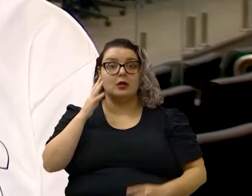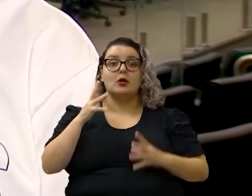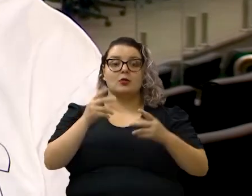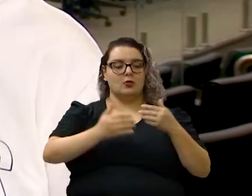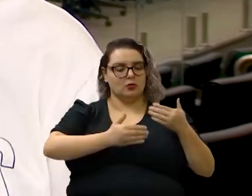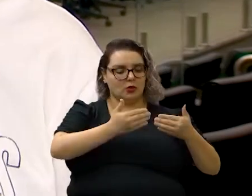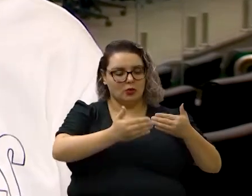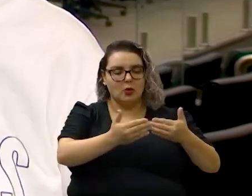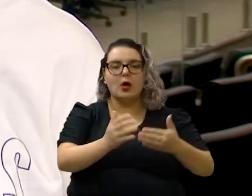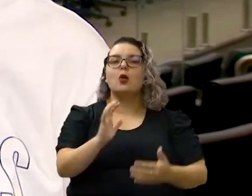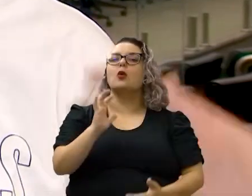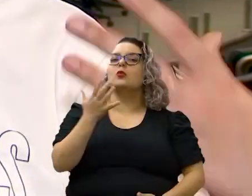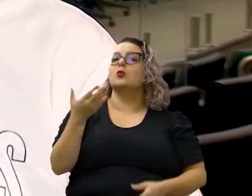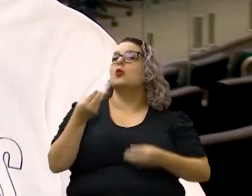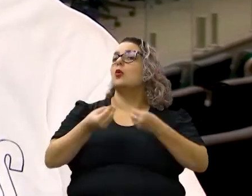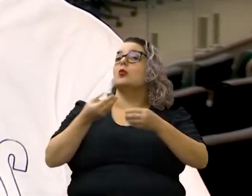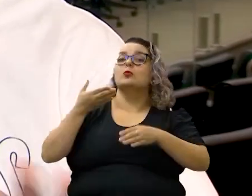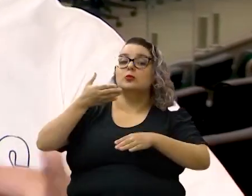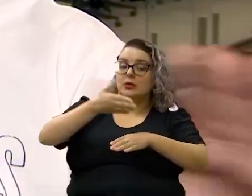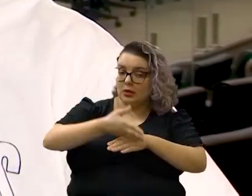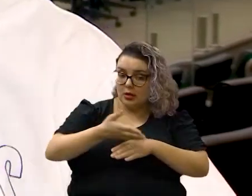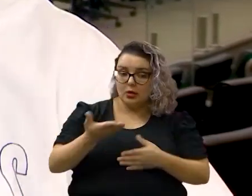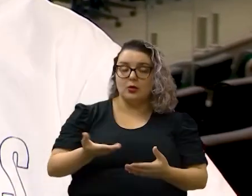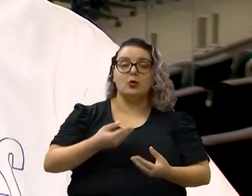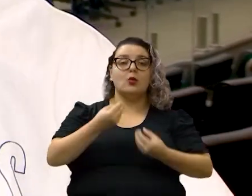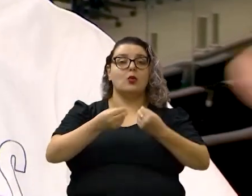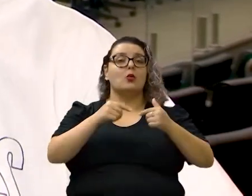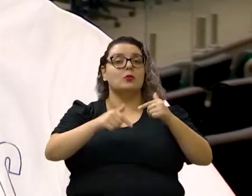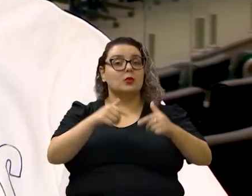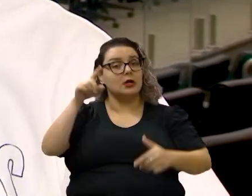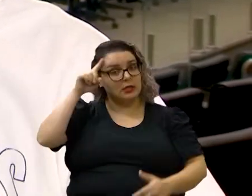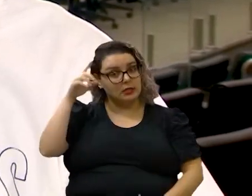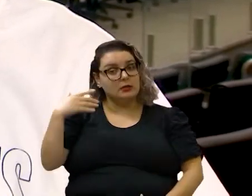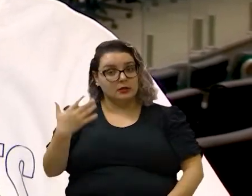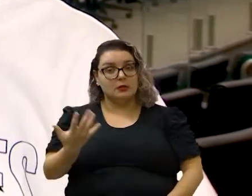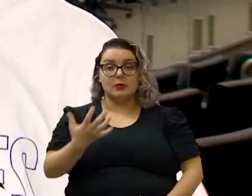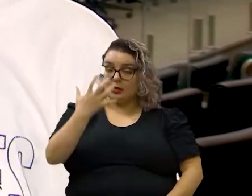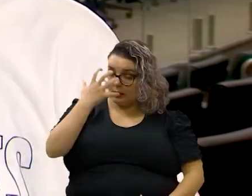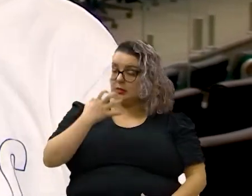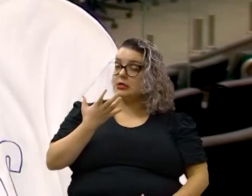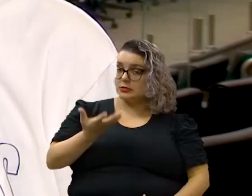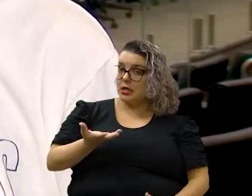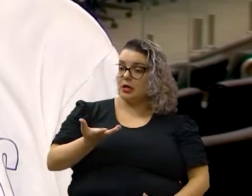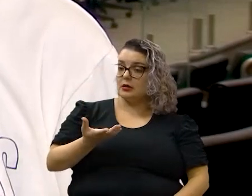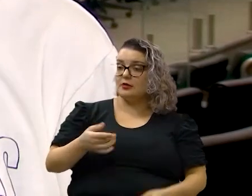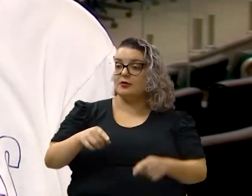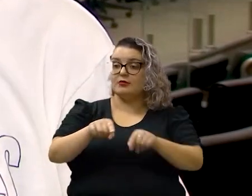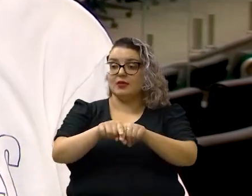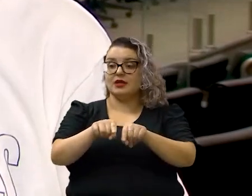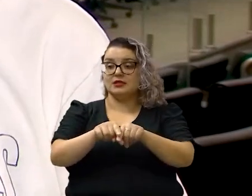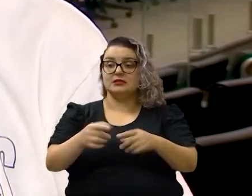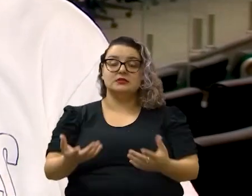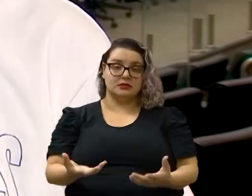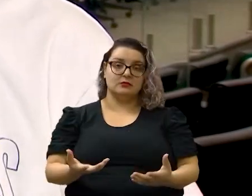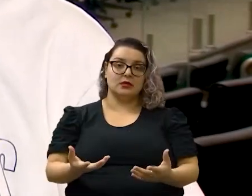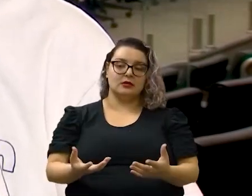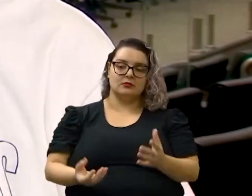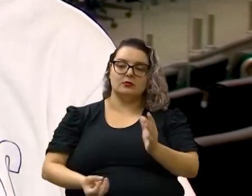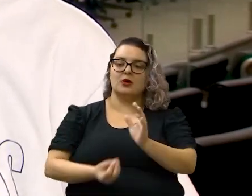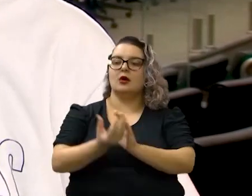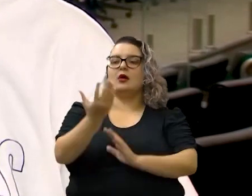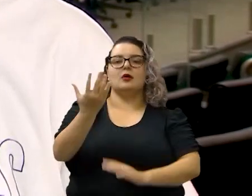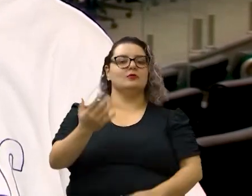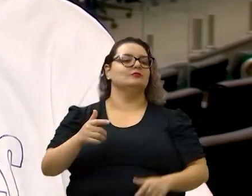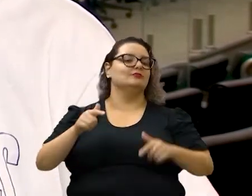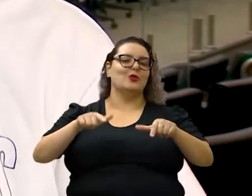entendeu como são todos os processos Como que entra como que eles trabalham no dia a dia mas ao mesmo tempo eles criaram